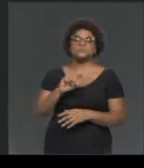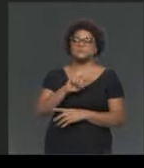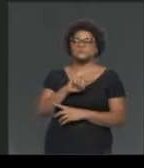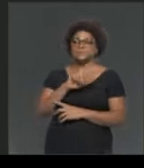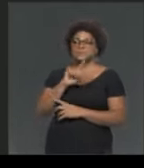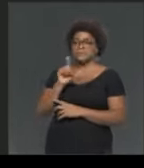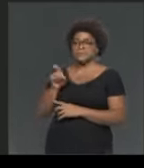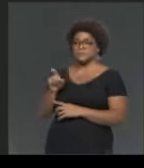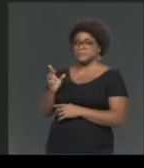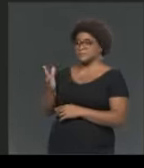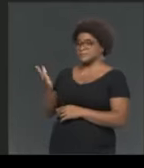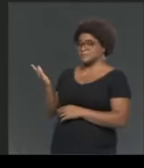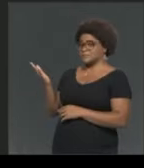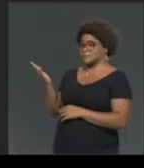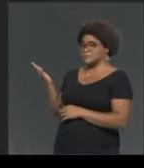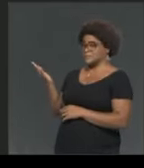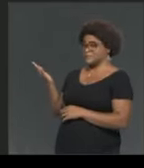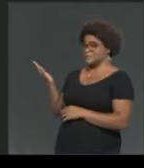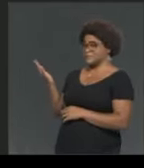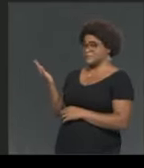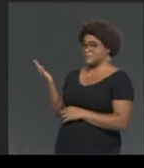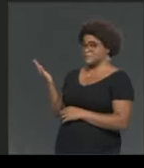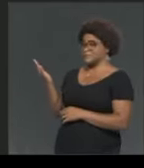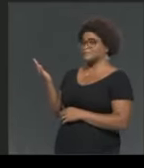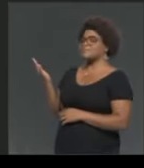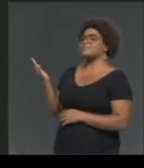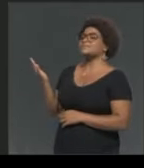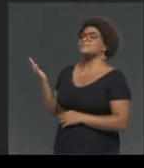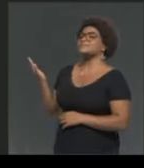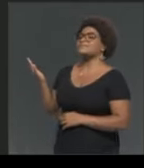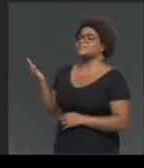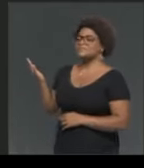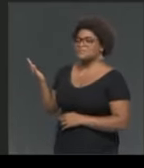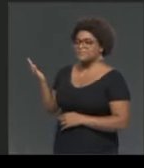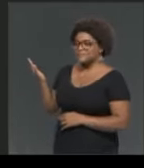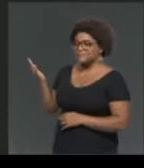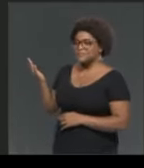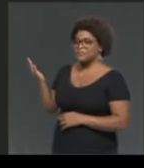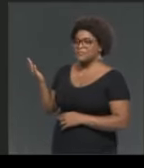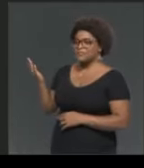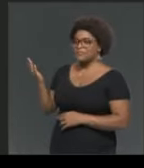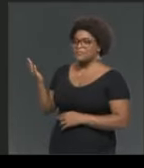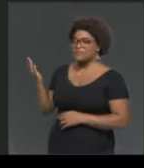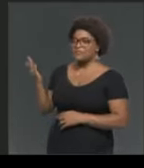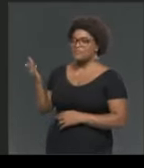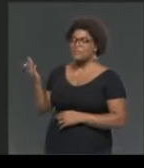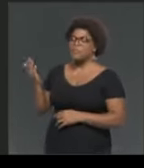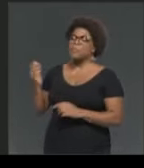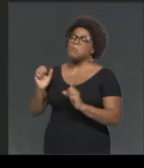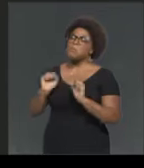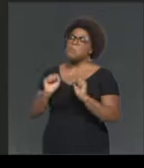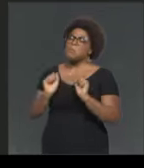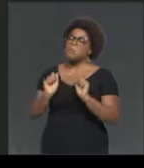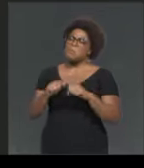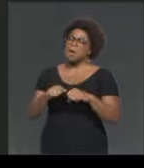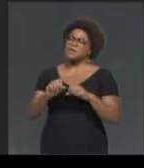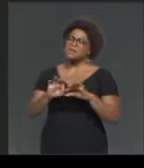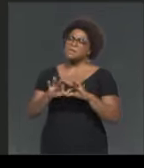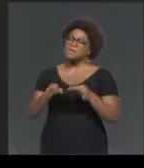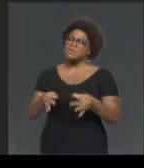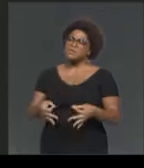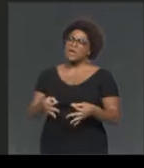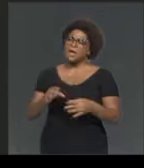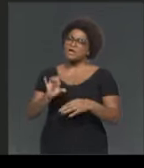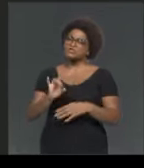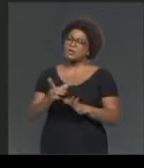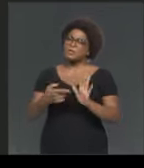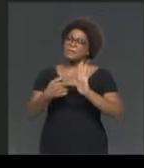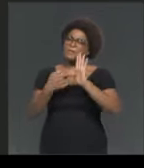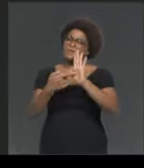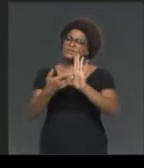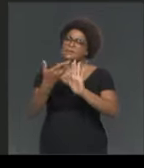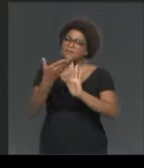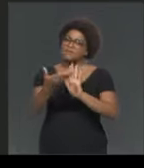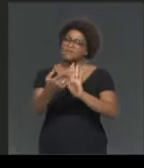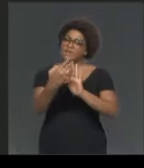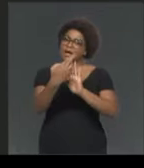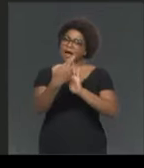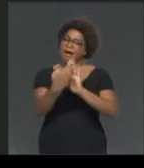igual a 9. Denominador vezes denominador. Poderíamos ter simplificado, mas é só para mencionar a